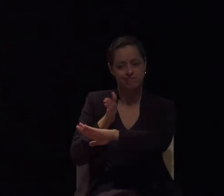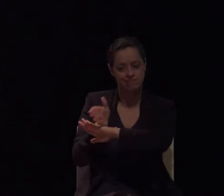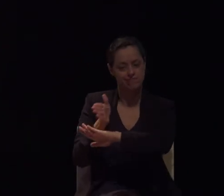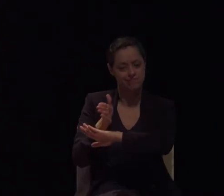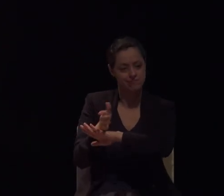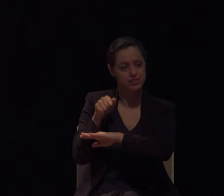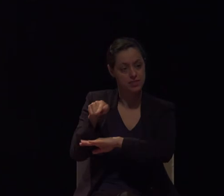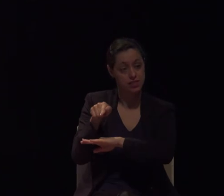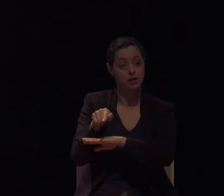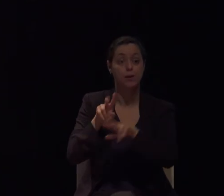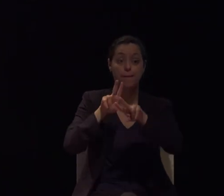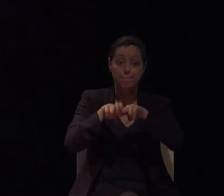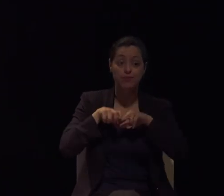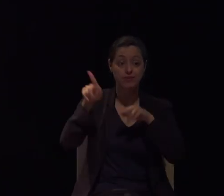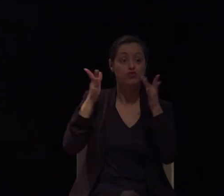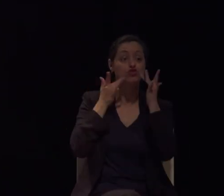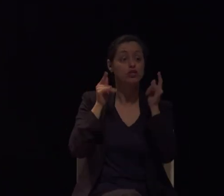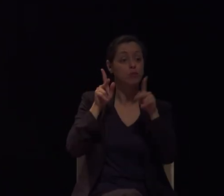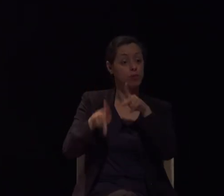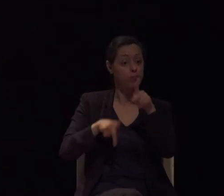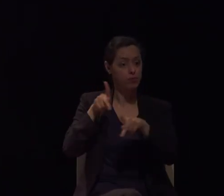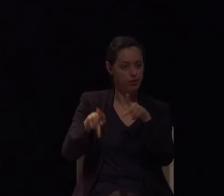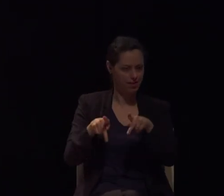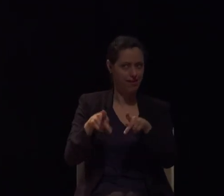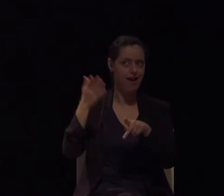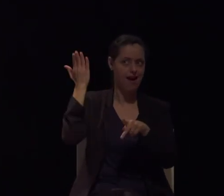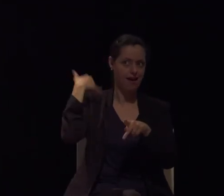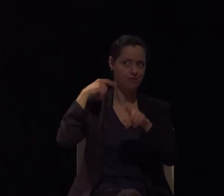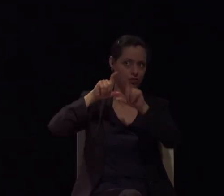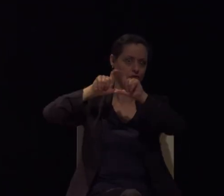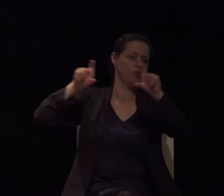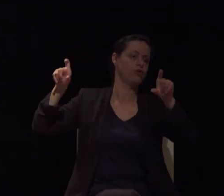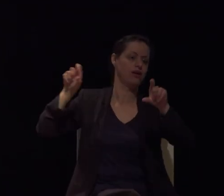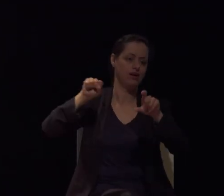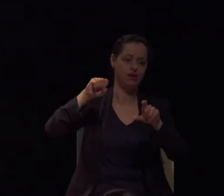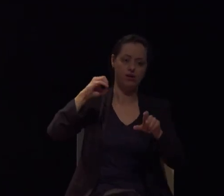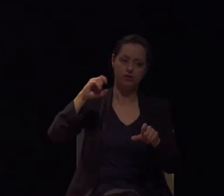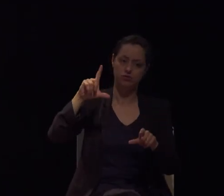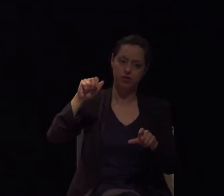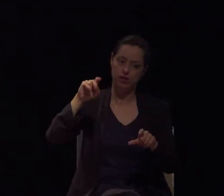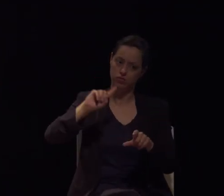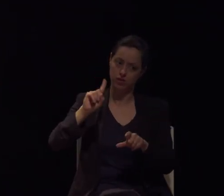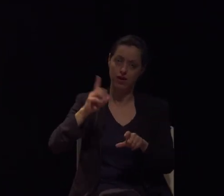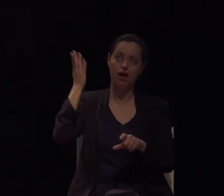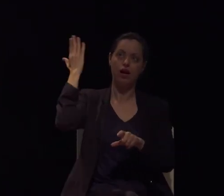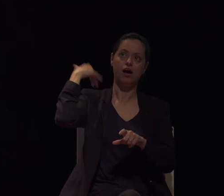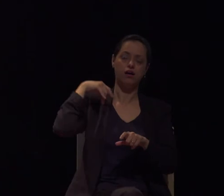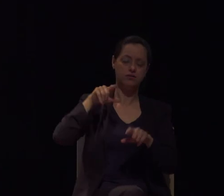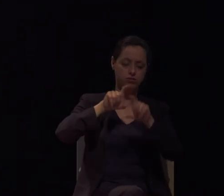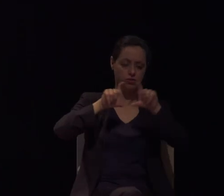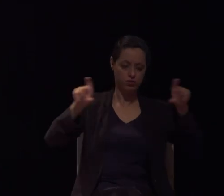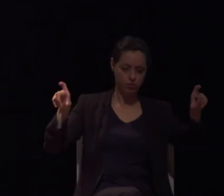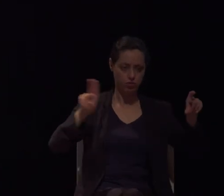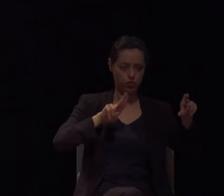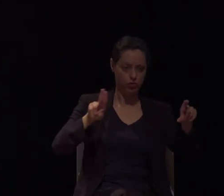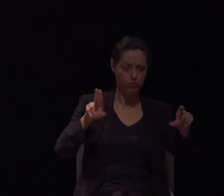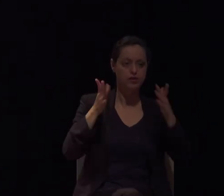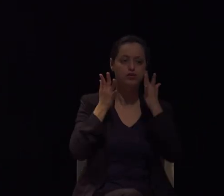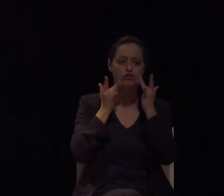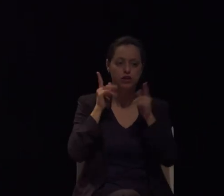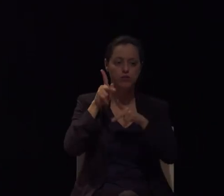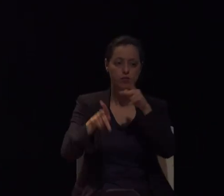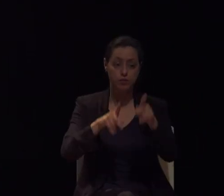popular solano trindade que ainda não tinha esse nome é chamada teatro popular brasileiro apareceu o professor mário schenberg